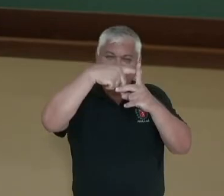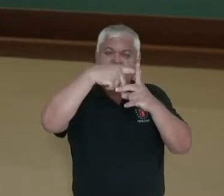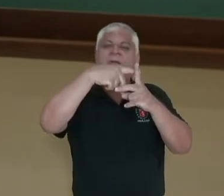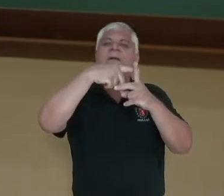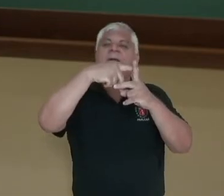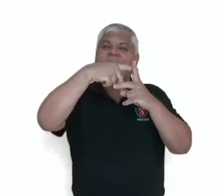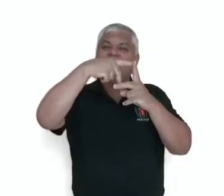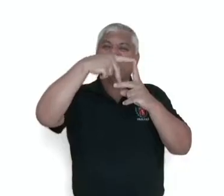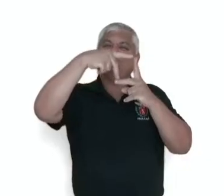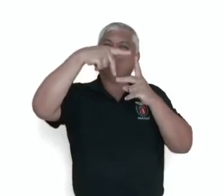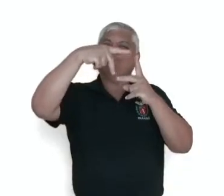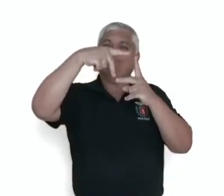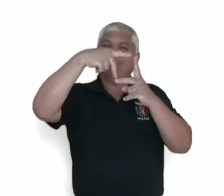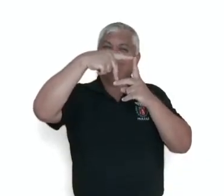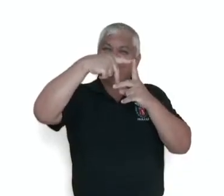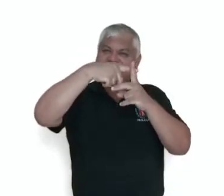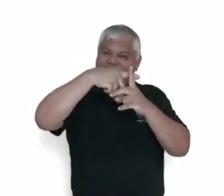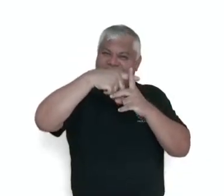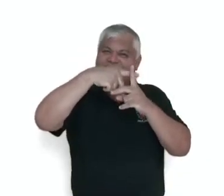nós temos